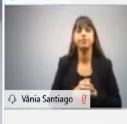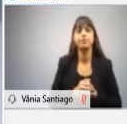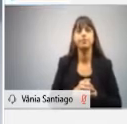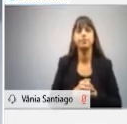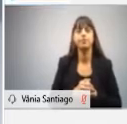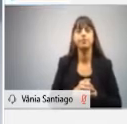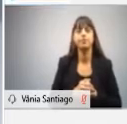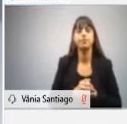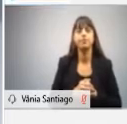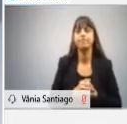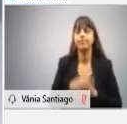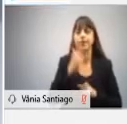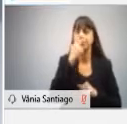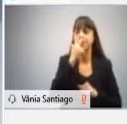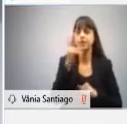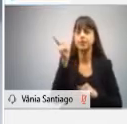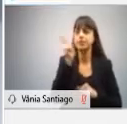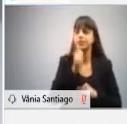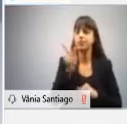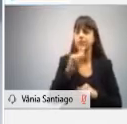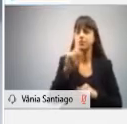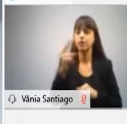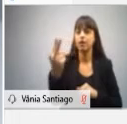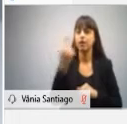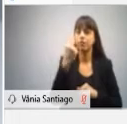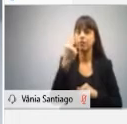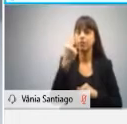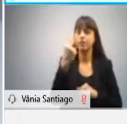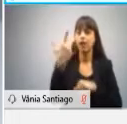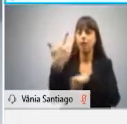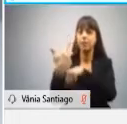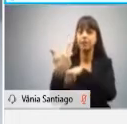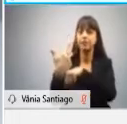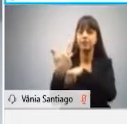Eu acho que eu não consigo ligar minha câmera tão fácil aqui, não.